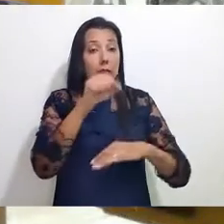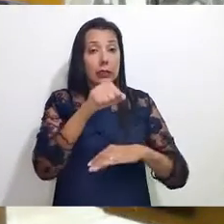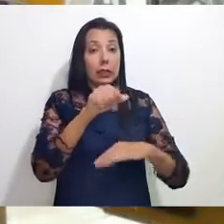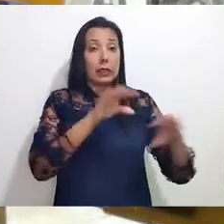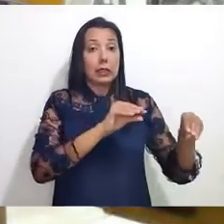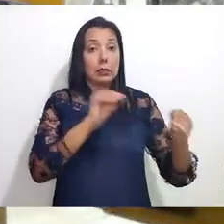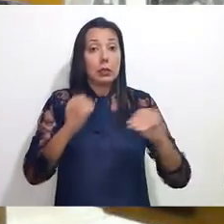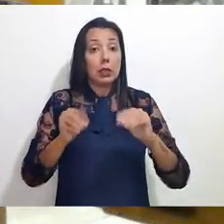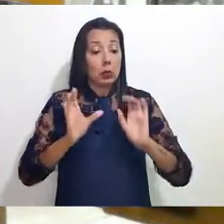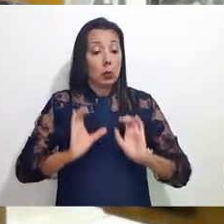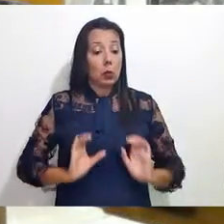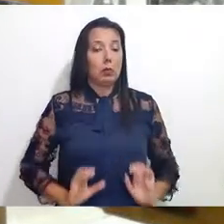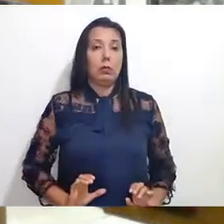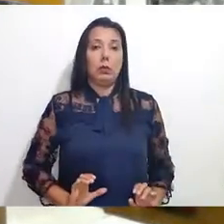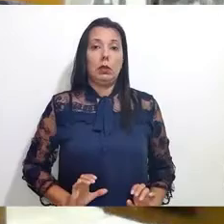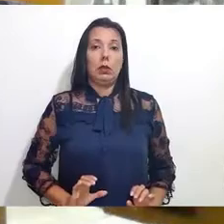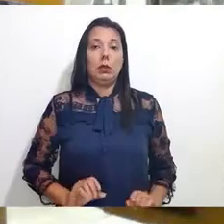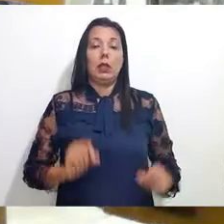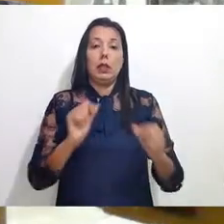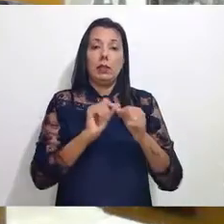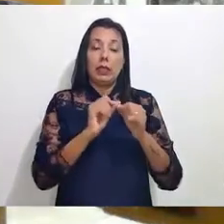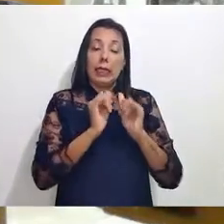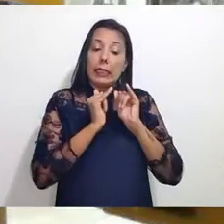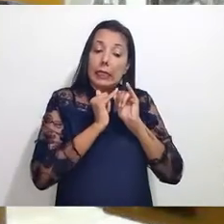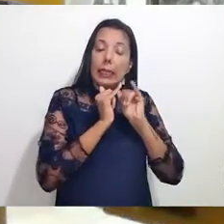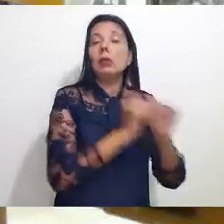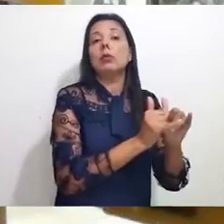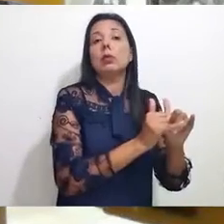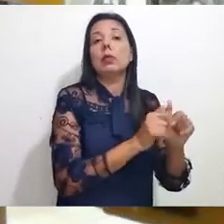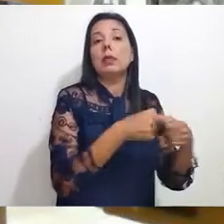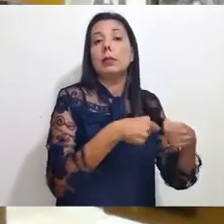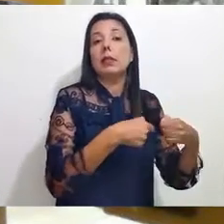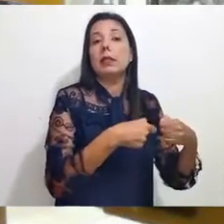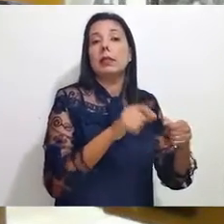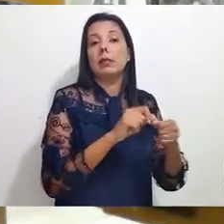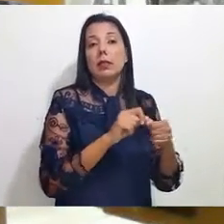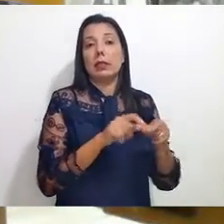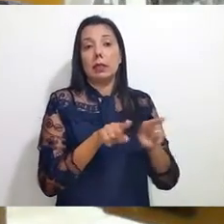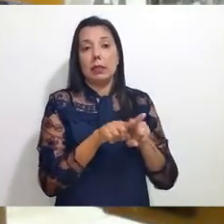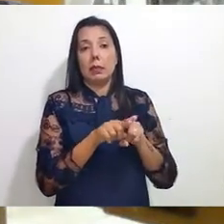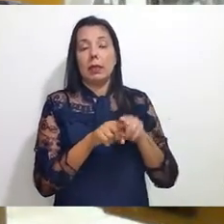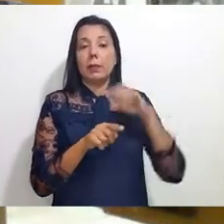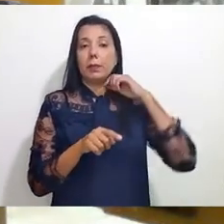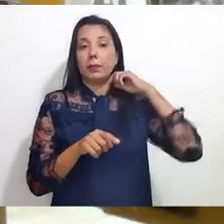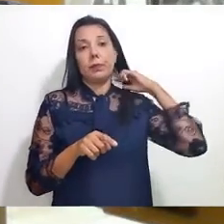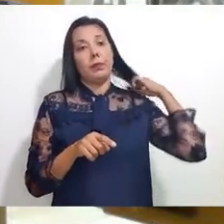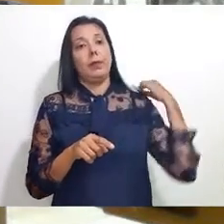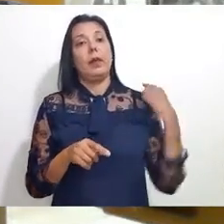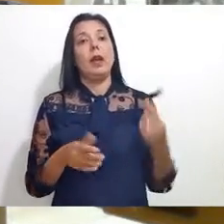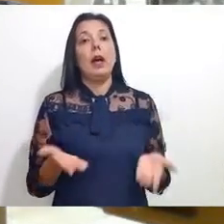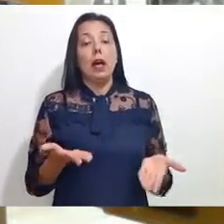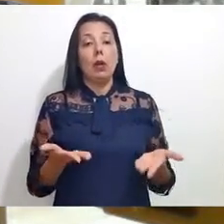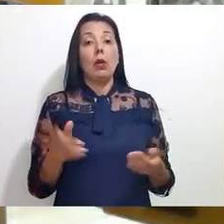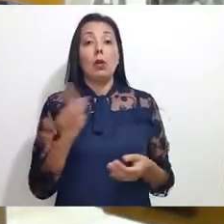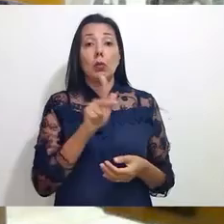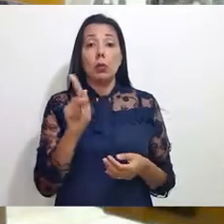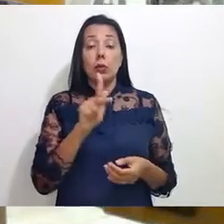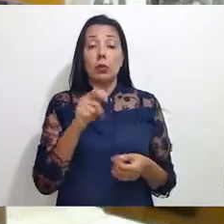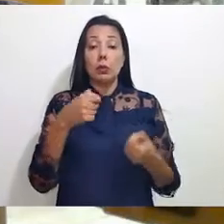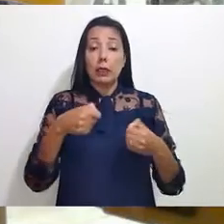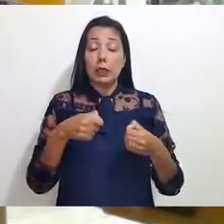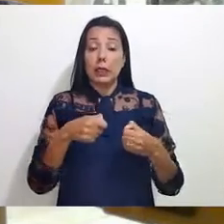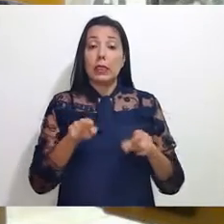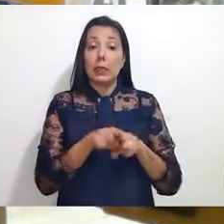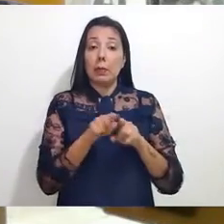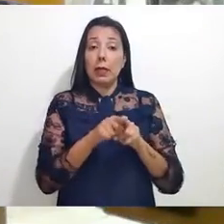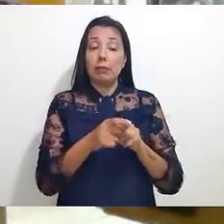comportamento e fazer a denúncia nos locais que é preciso ser feito. Agora, o professor, ele precisa se empoderar, porque se